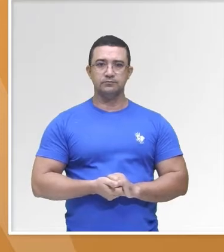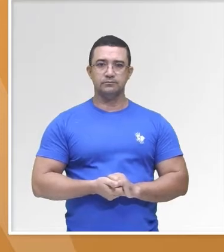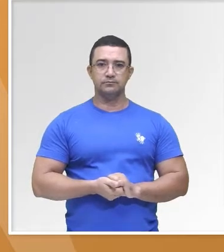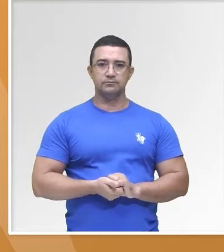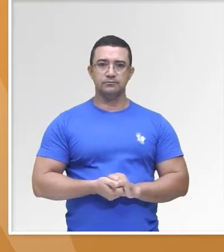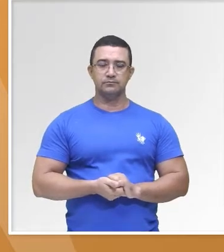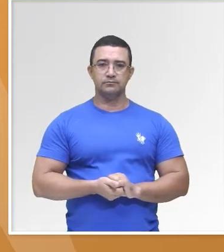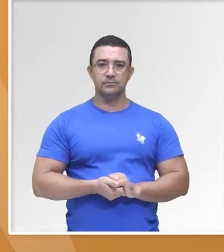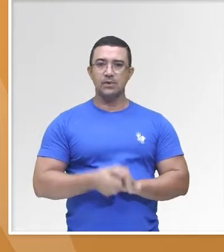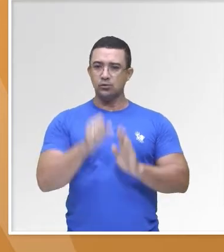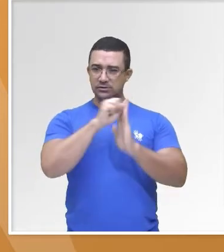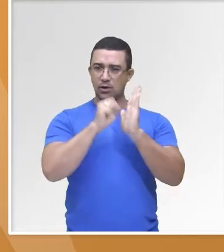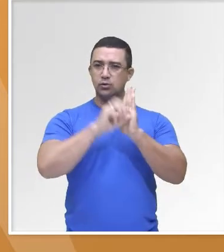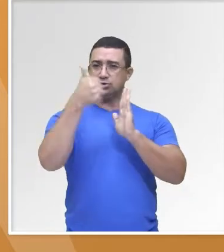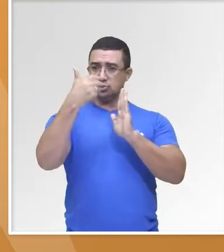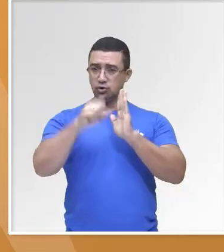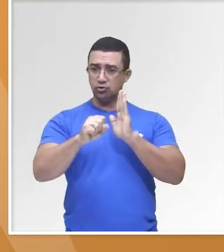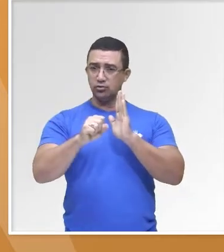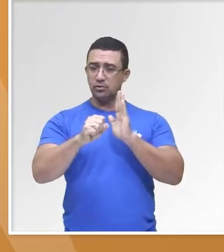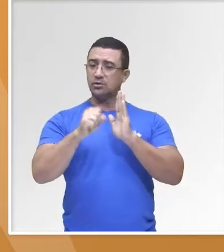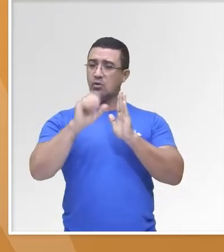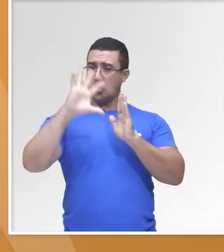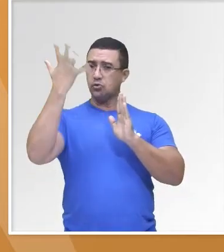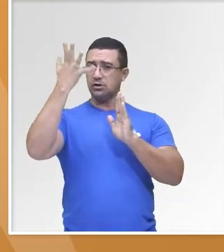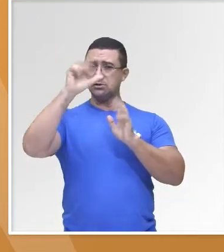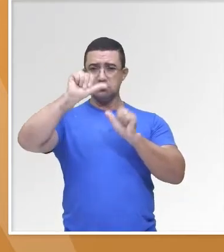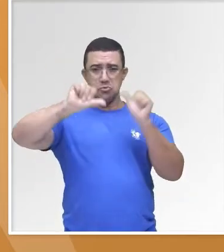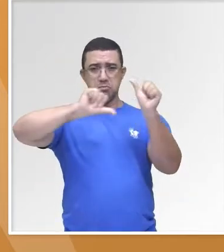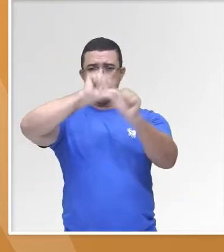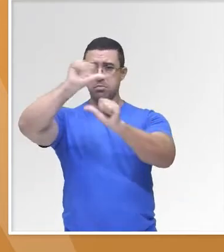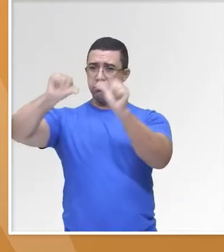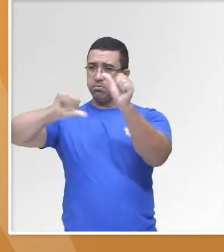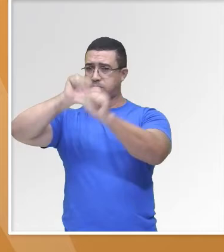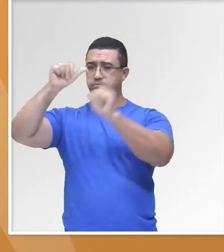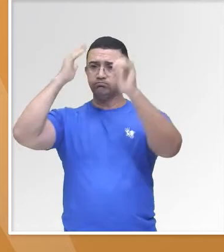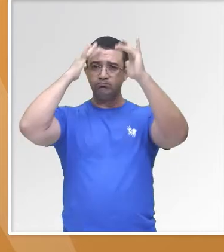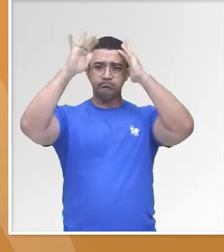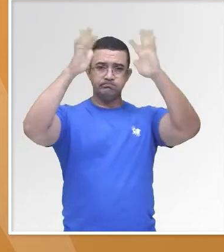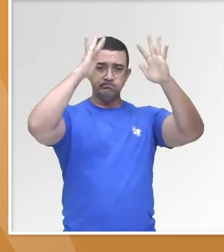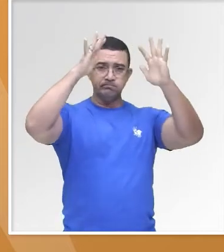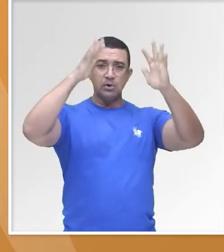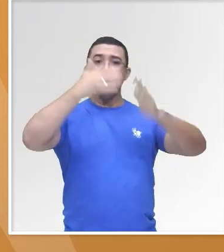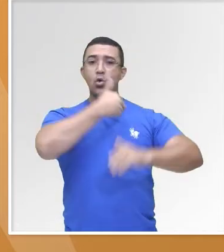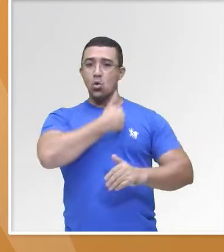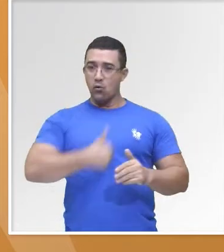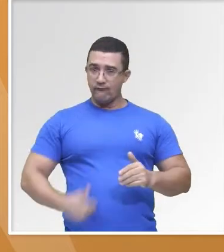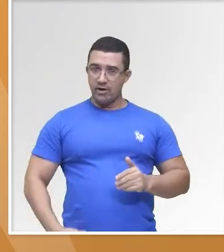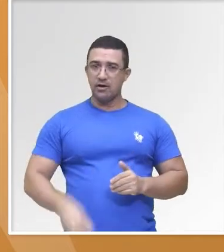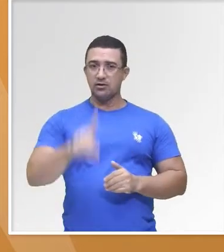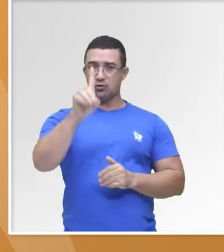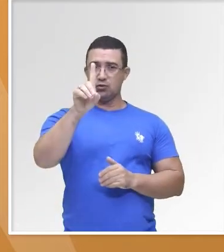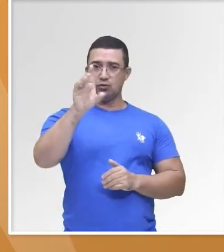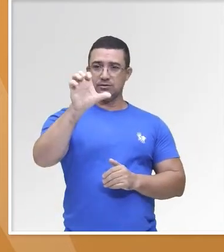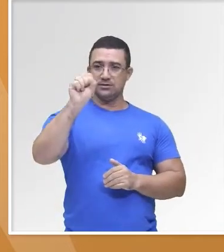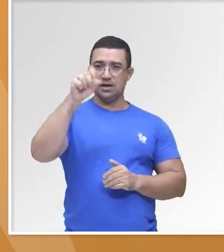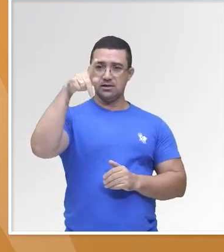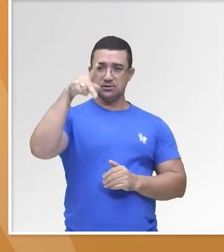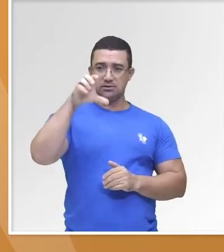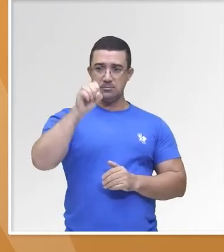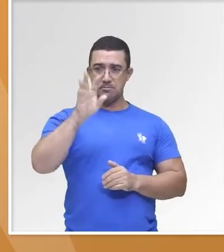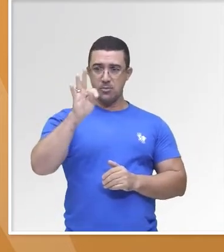recente. São transformações cotidianas de pensamento. Os governos déspotas adotaram vários